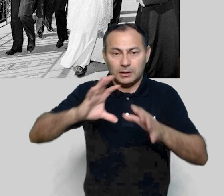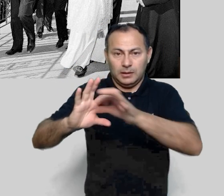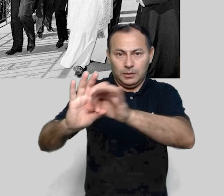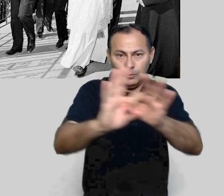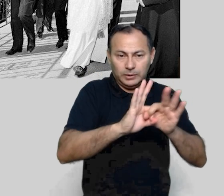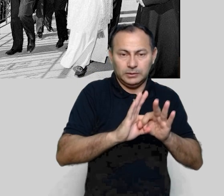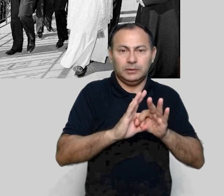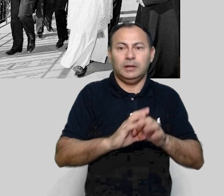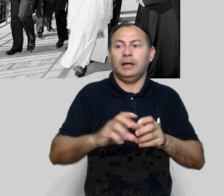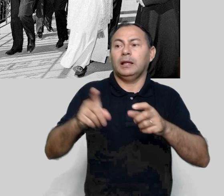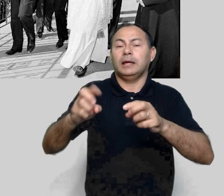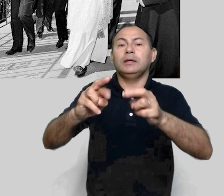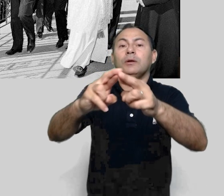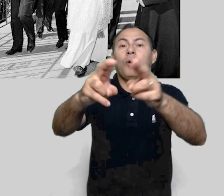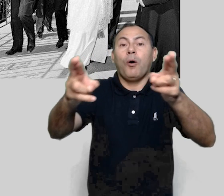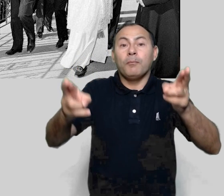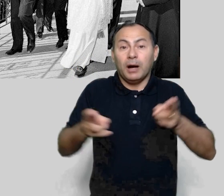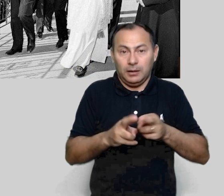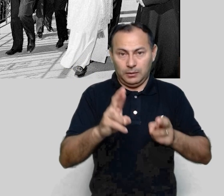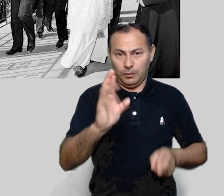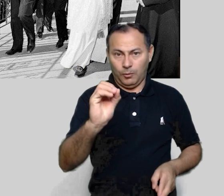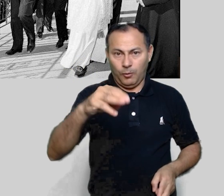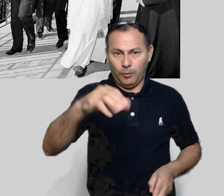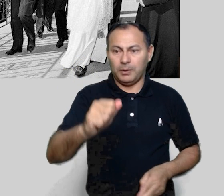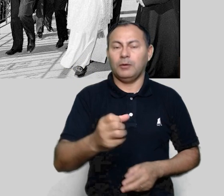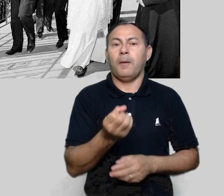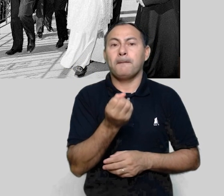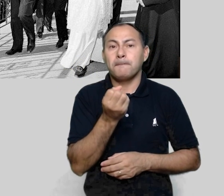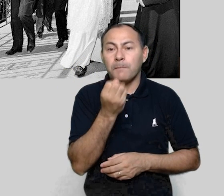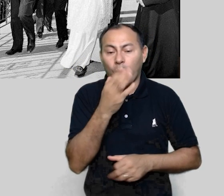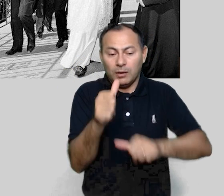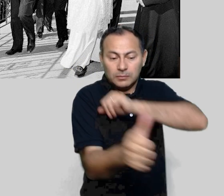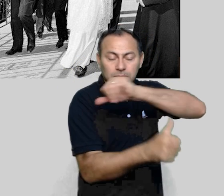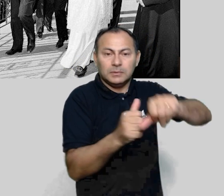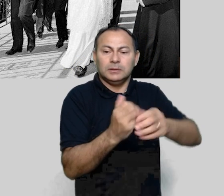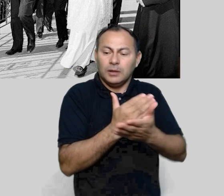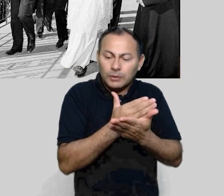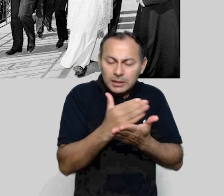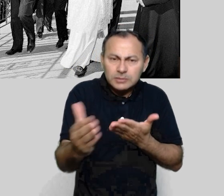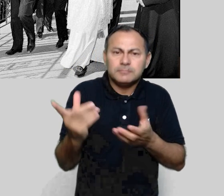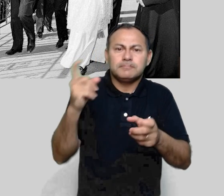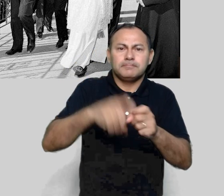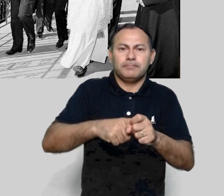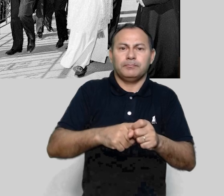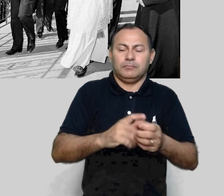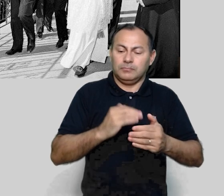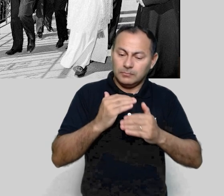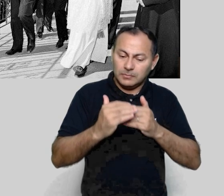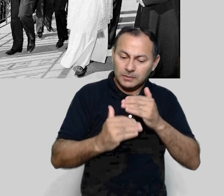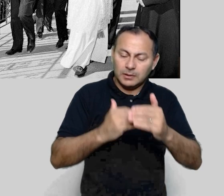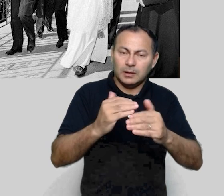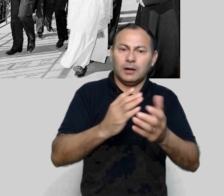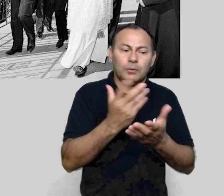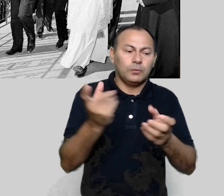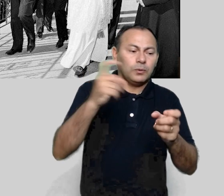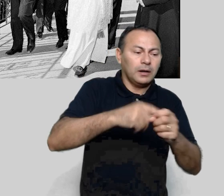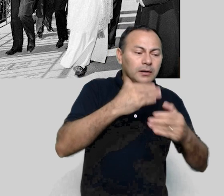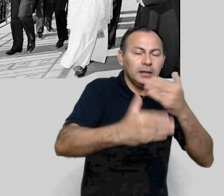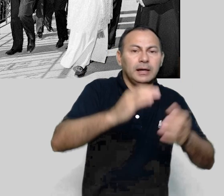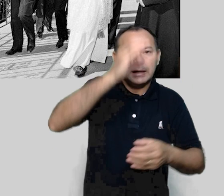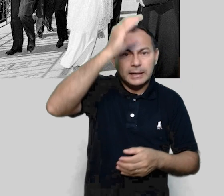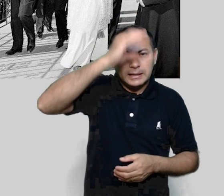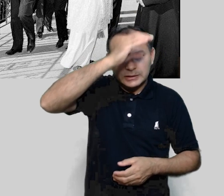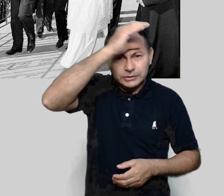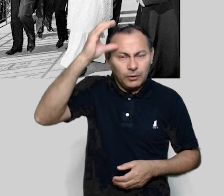reunidos em Roma. Foi uma verdadeira volta às origens, um regresso às origens